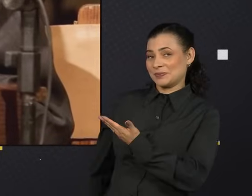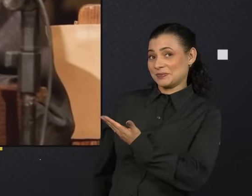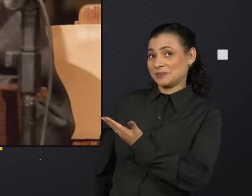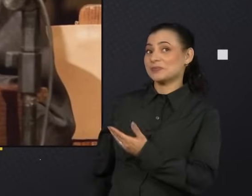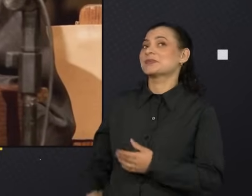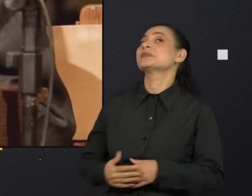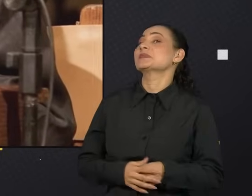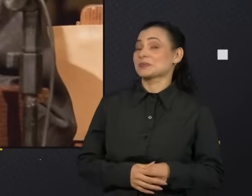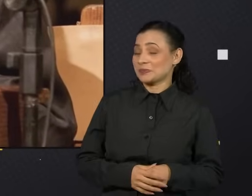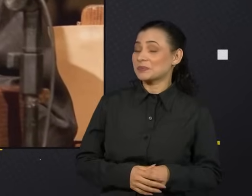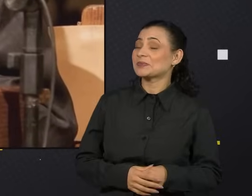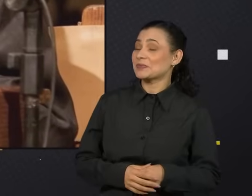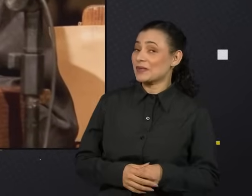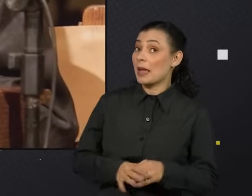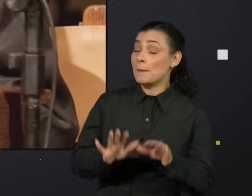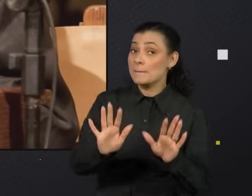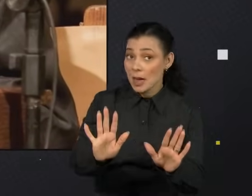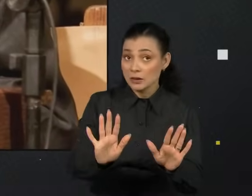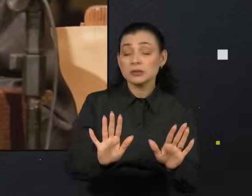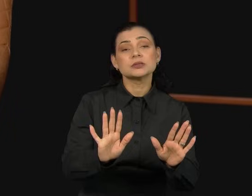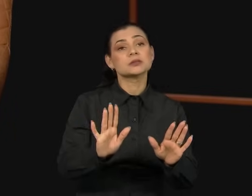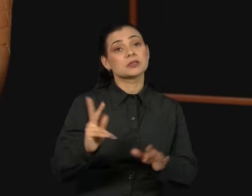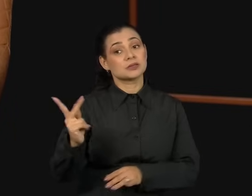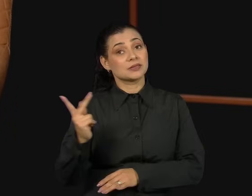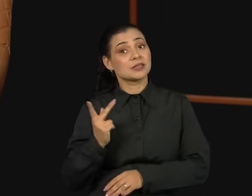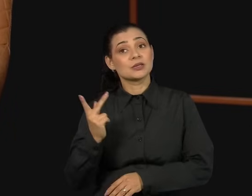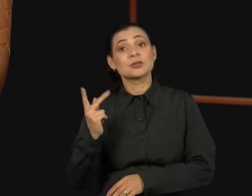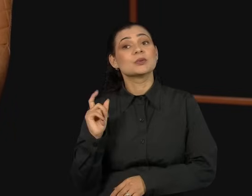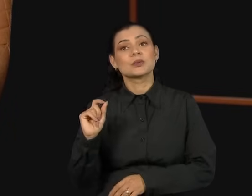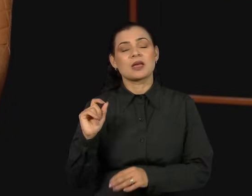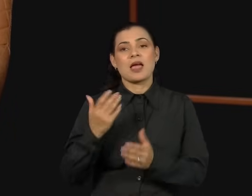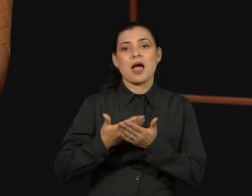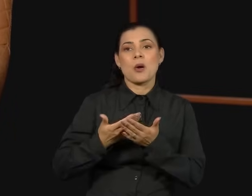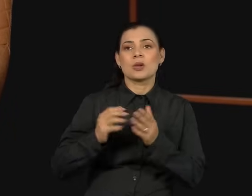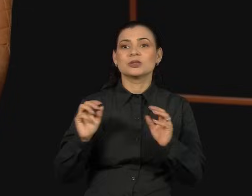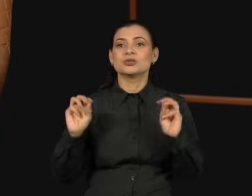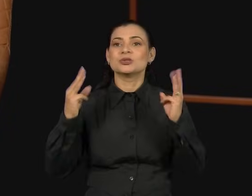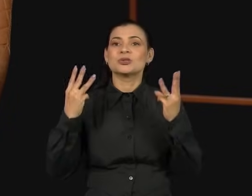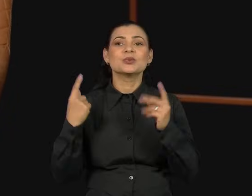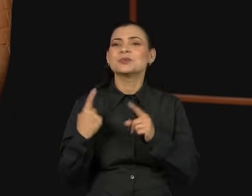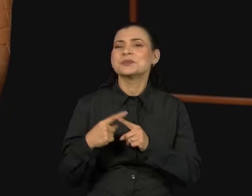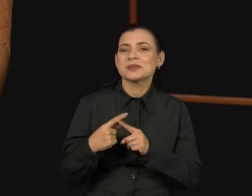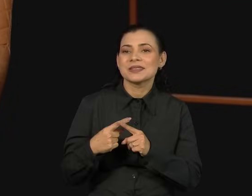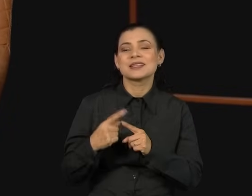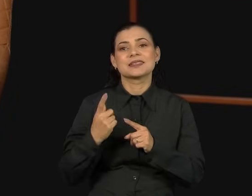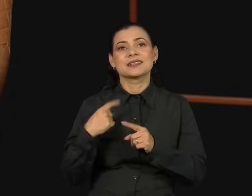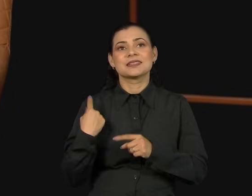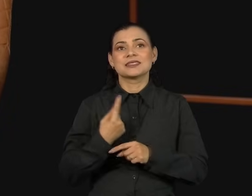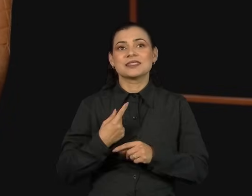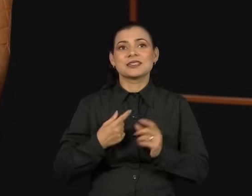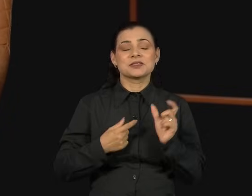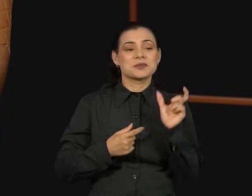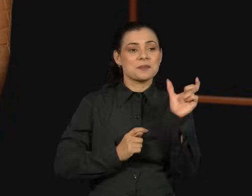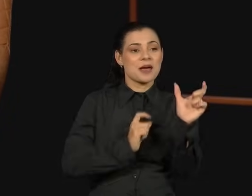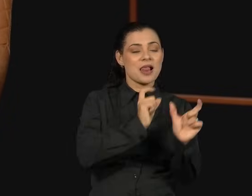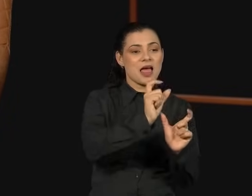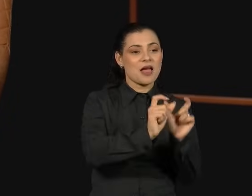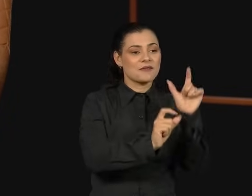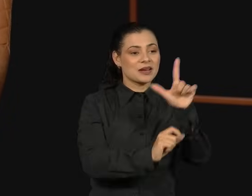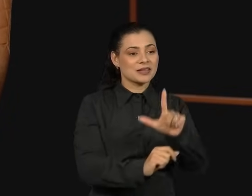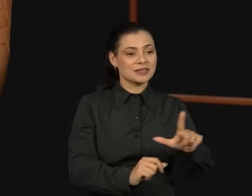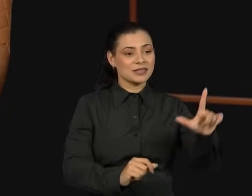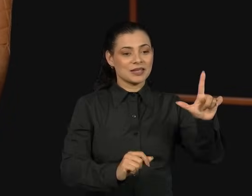tal, mas no caso a aula show porque juntando as palavras com